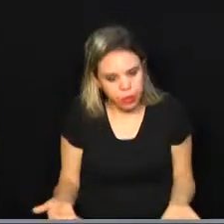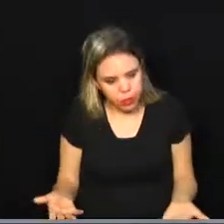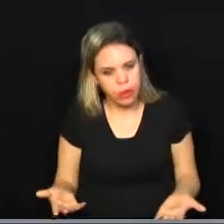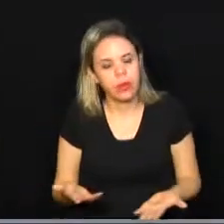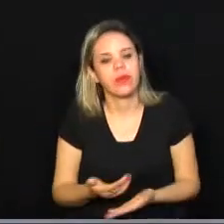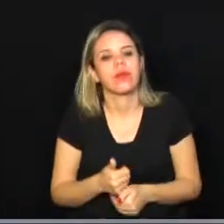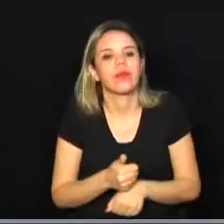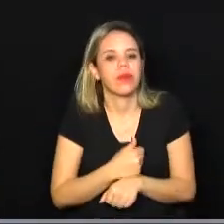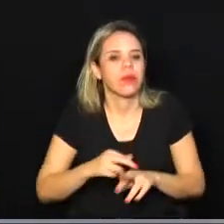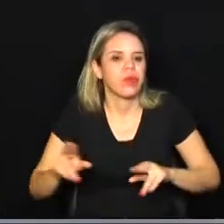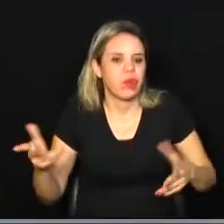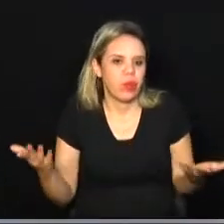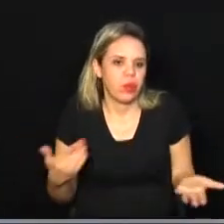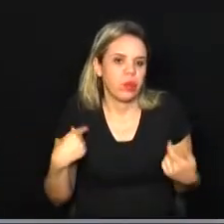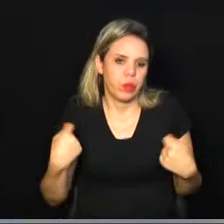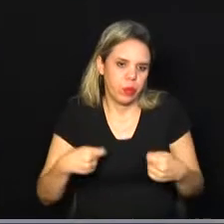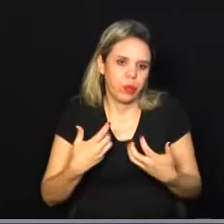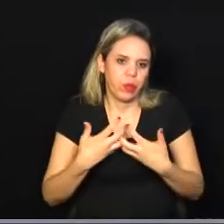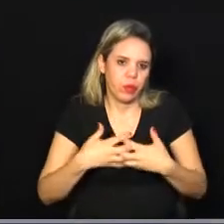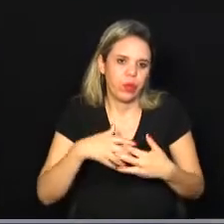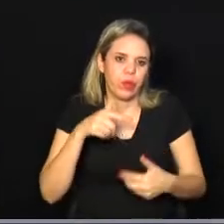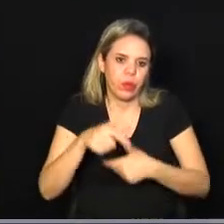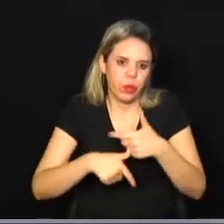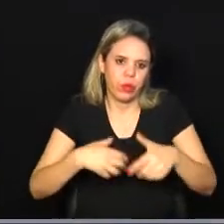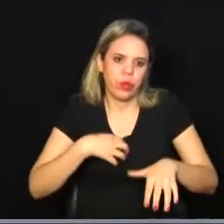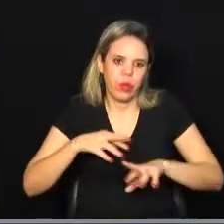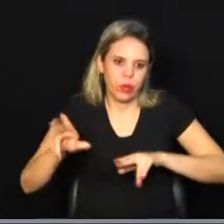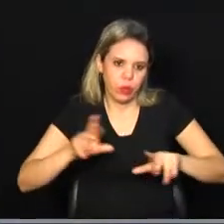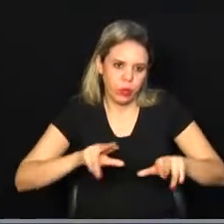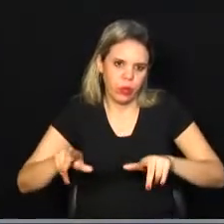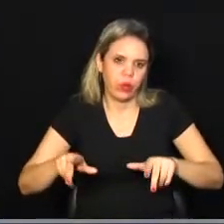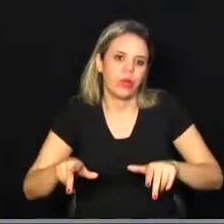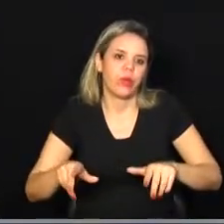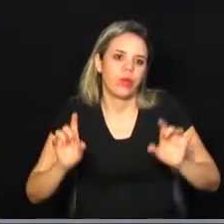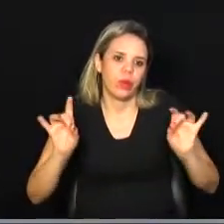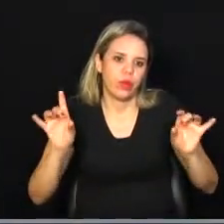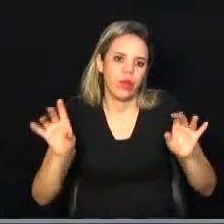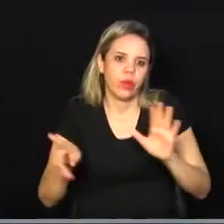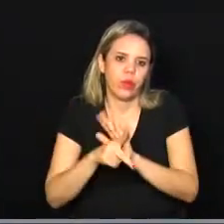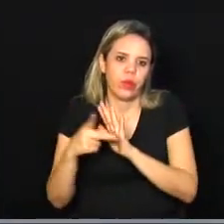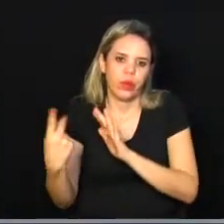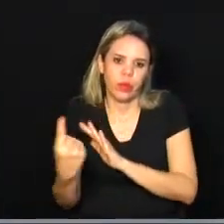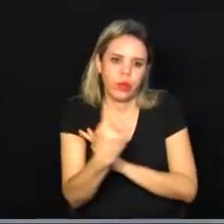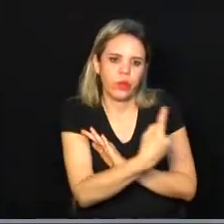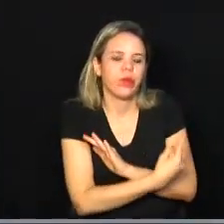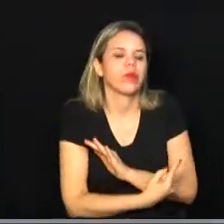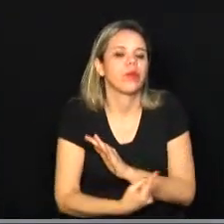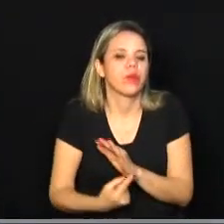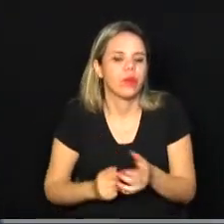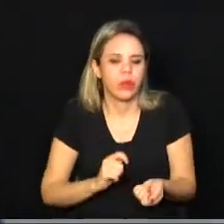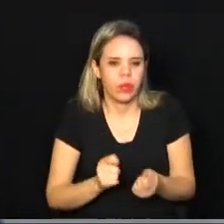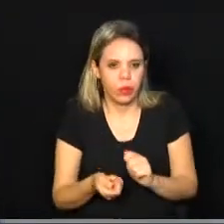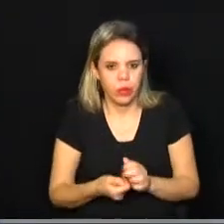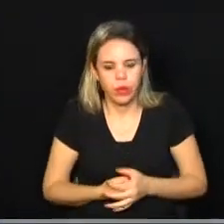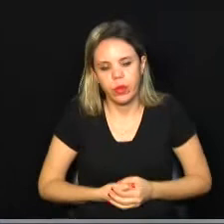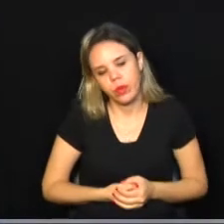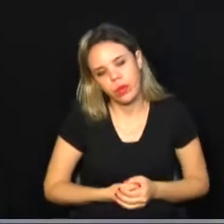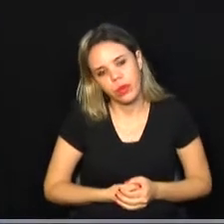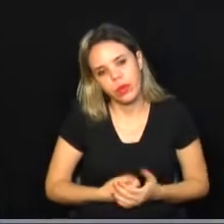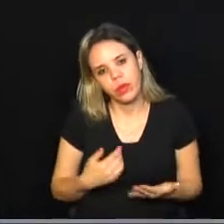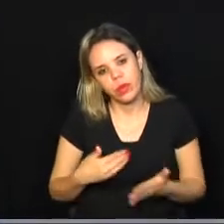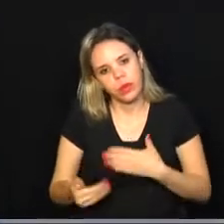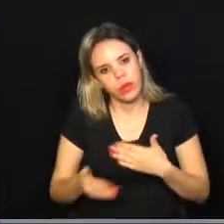ambientes diferentes, a gente precisa trabalhar de uma maneira muito especializada, muito personalizada. Então,